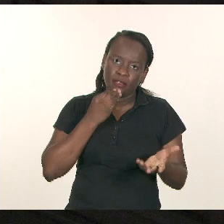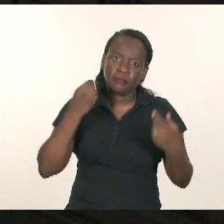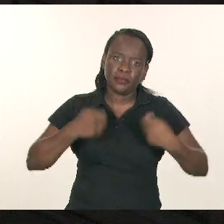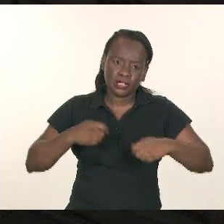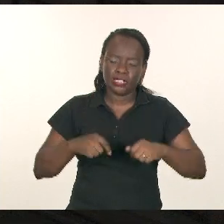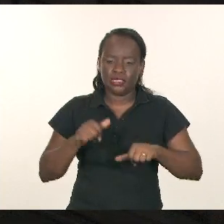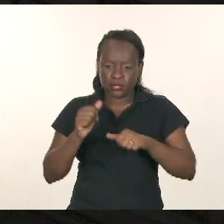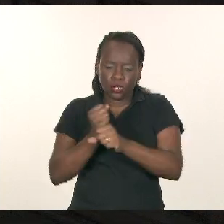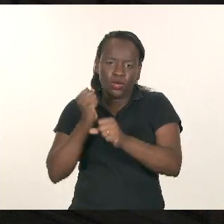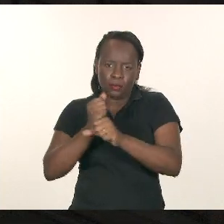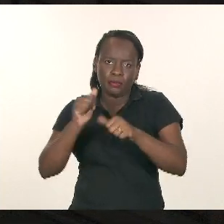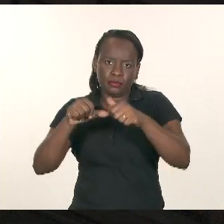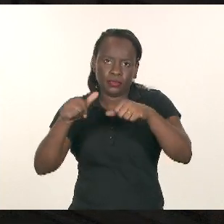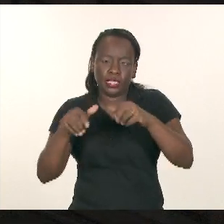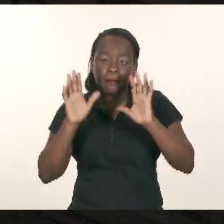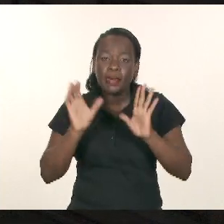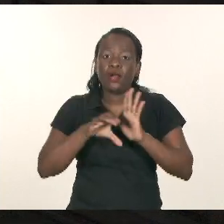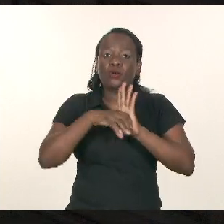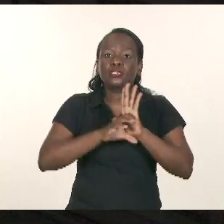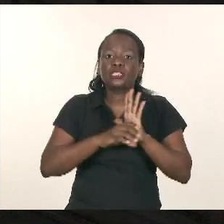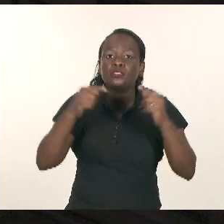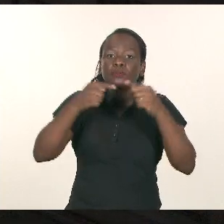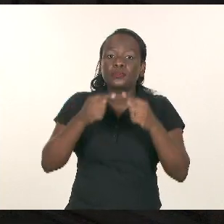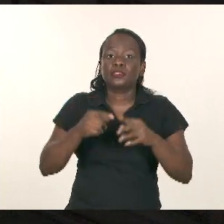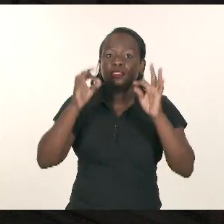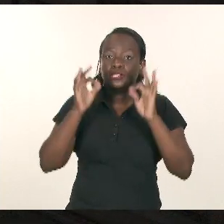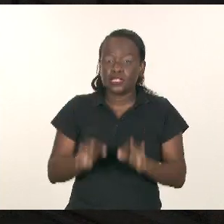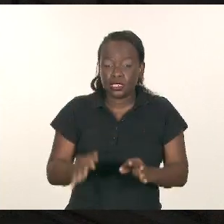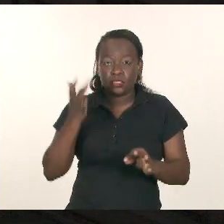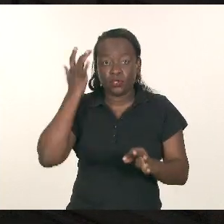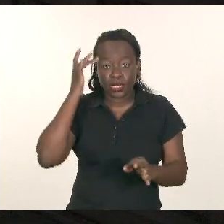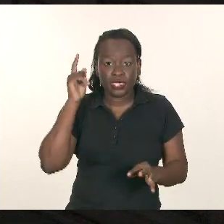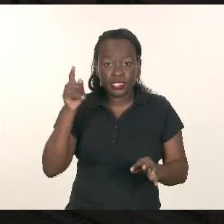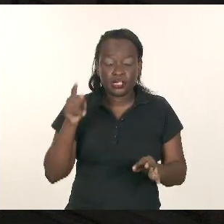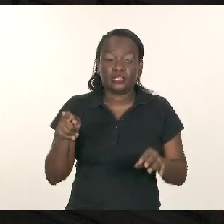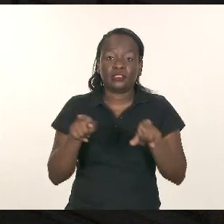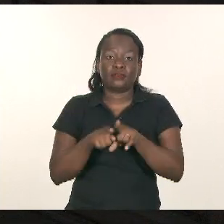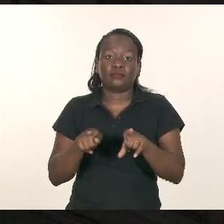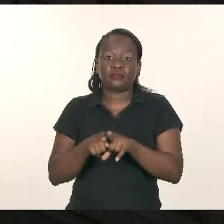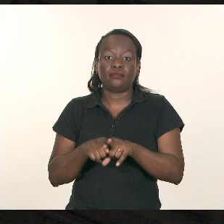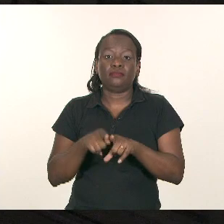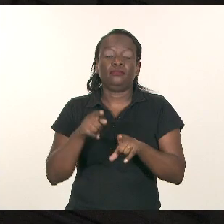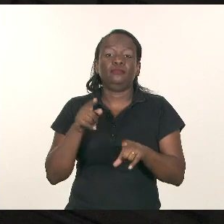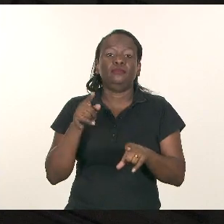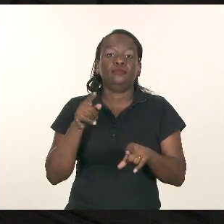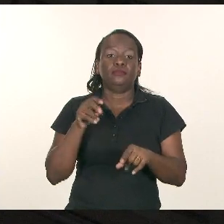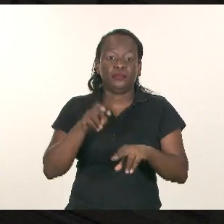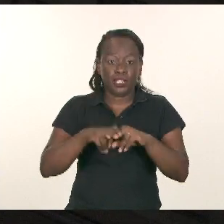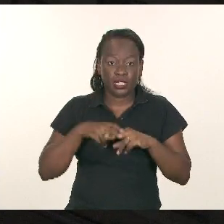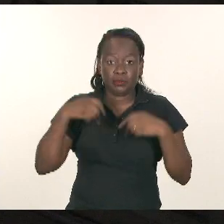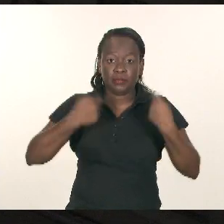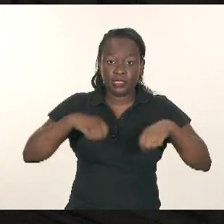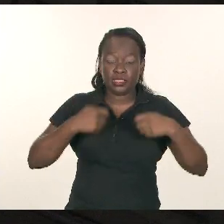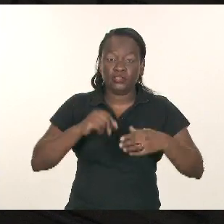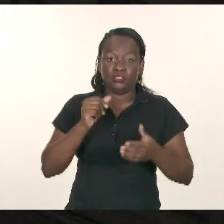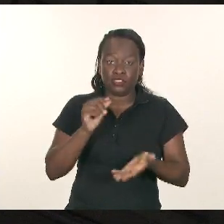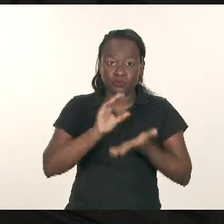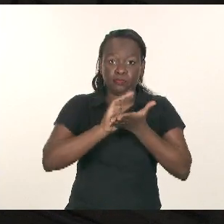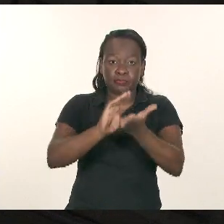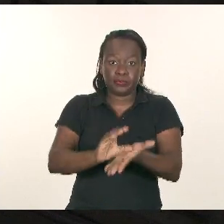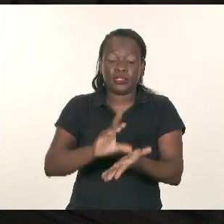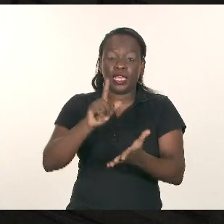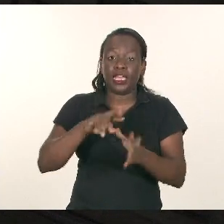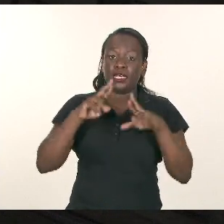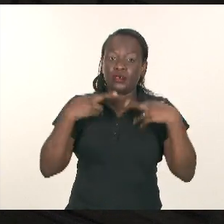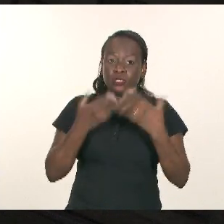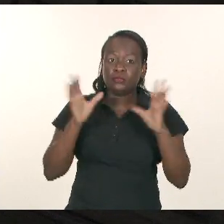ser recuperados. Mas o conceito mais adequado do meu ponto de vista ali, até do ponto de vista, até em função da necessidade de investimento, seria